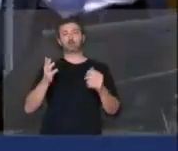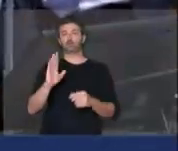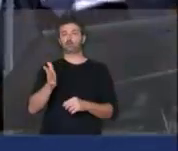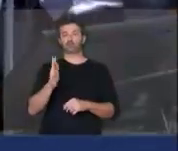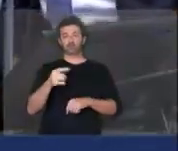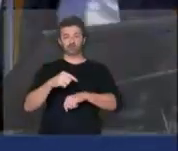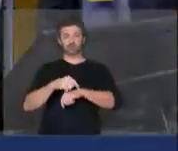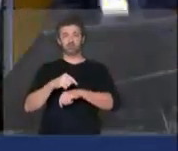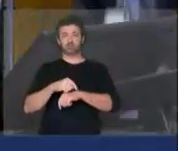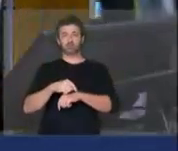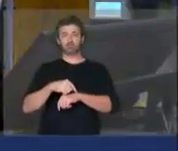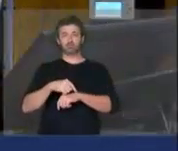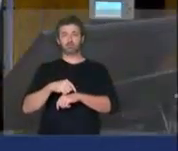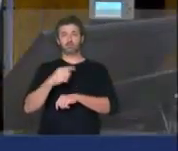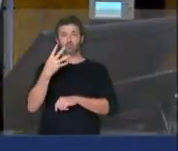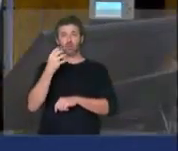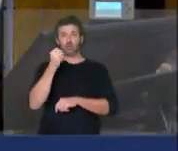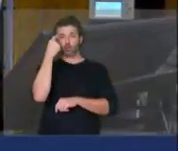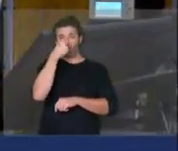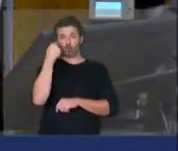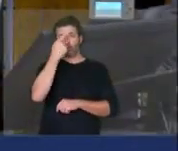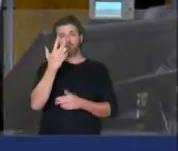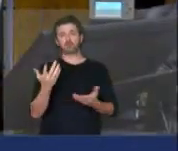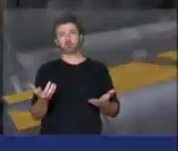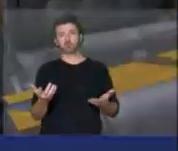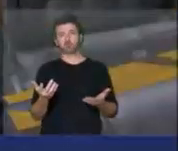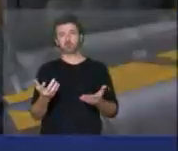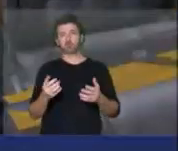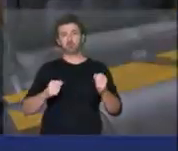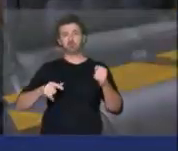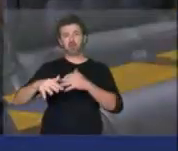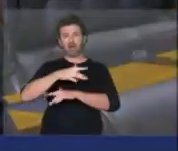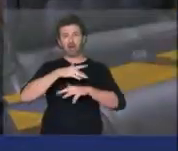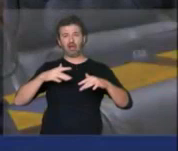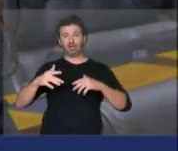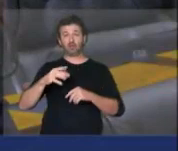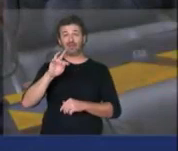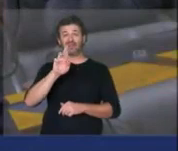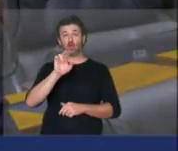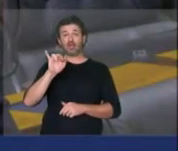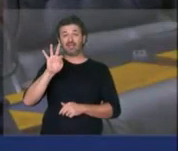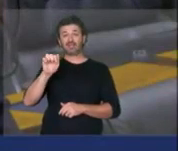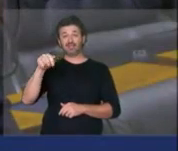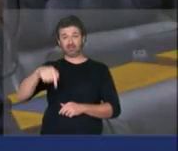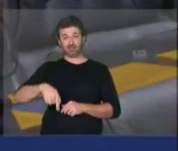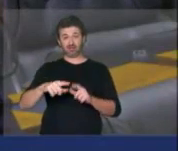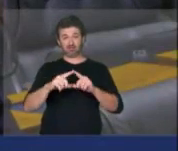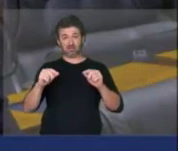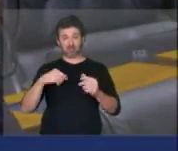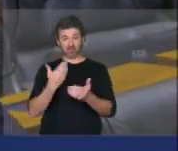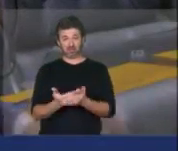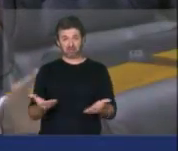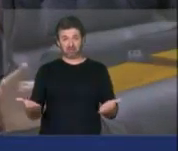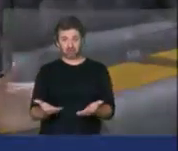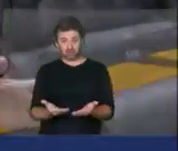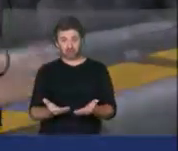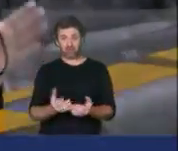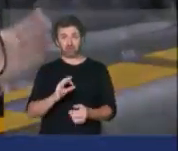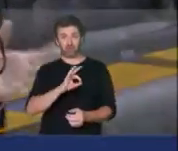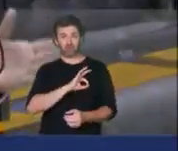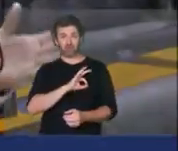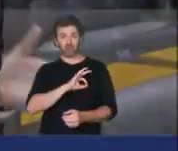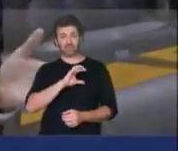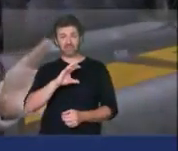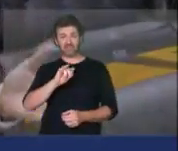Já se passaram quase 48 horas dos tumultos terroristas em Brasília. Até agora,